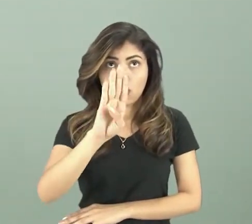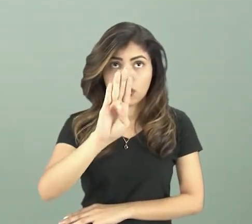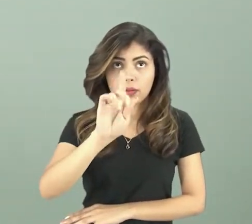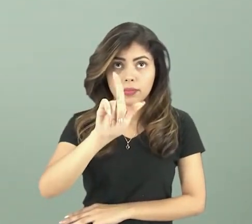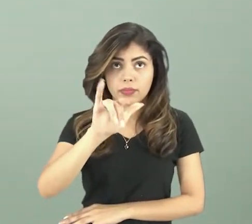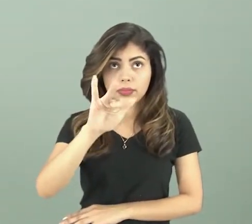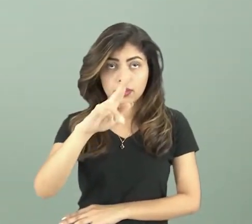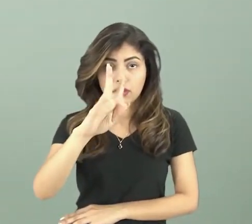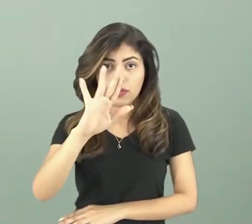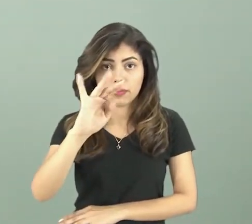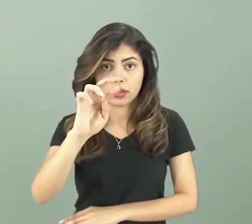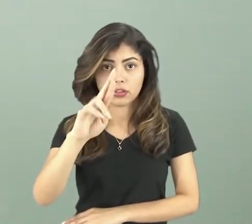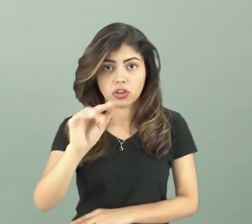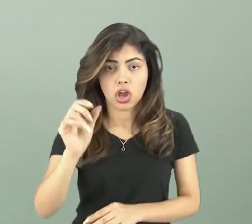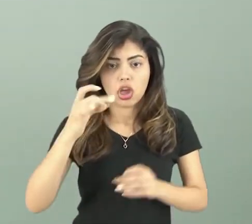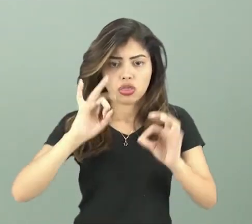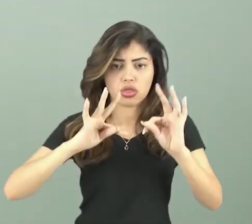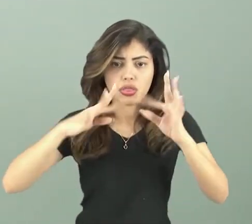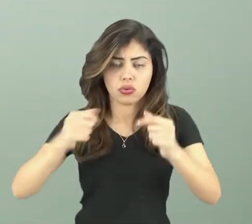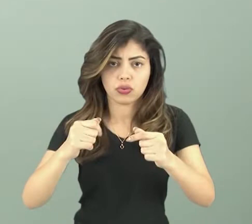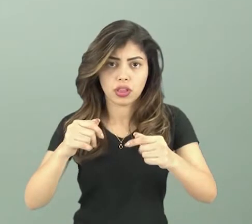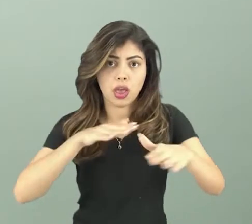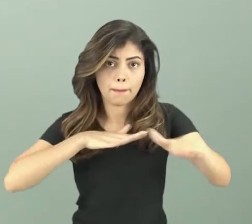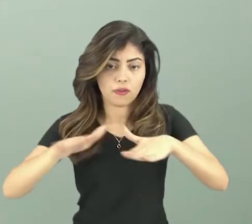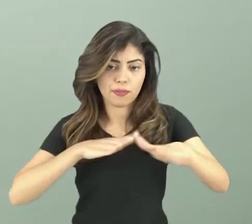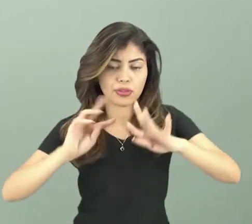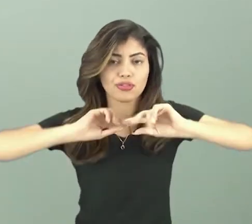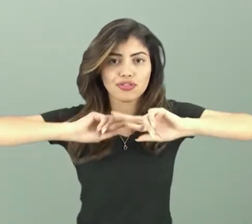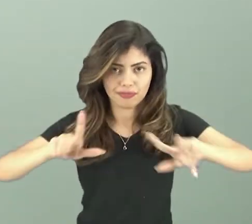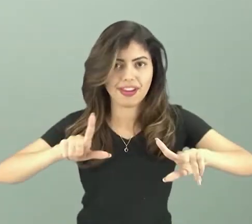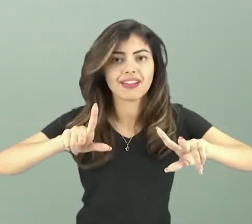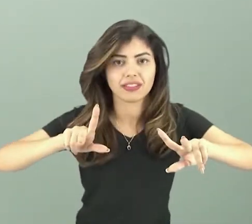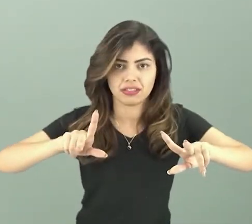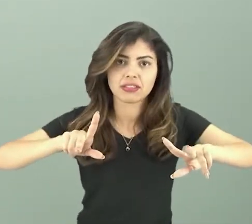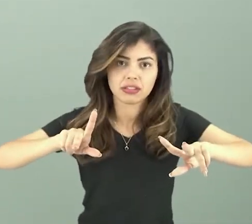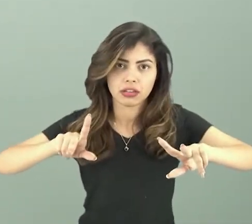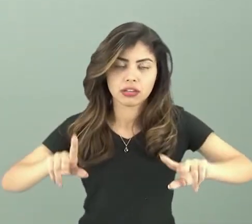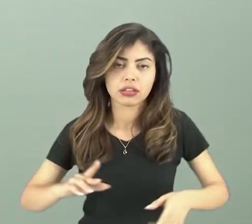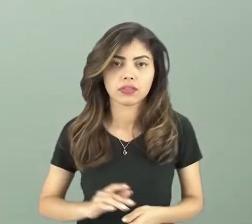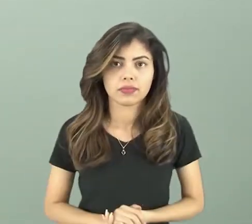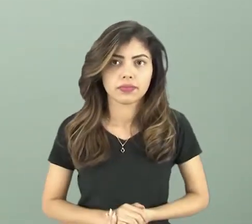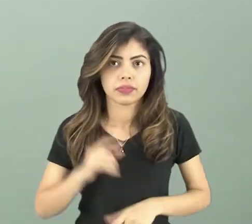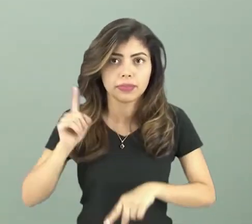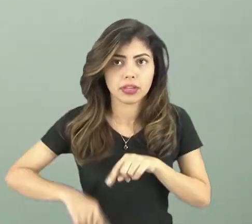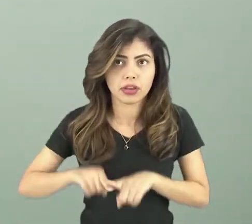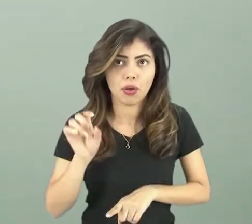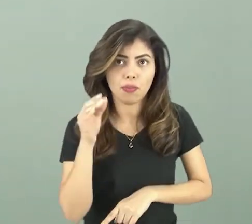delas muda a forma em que a força magnética atuará em determinado material.